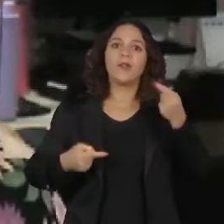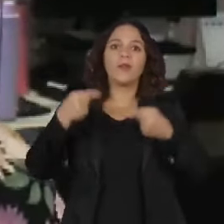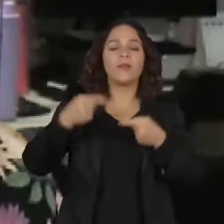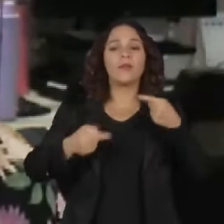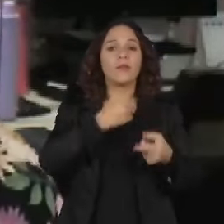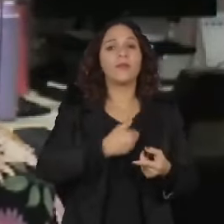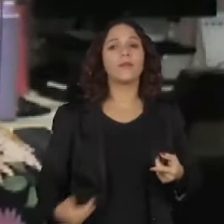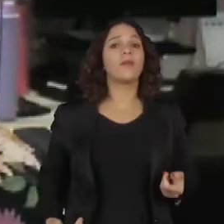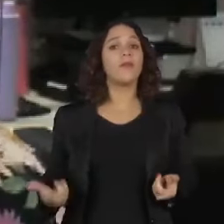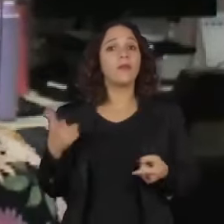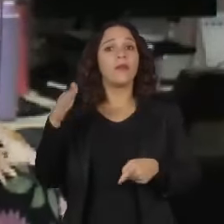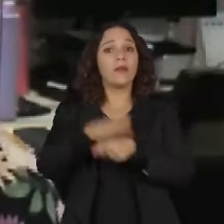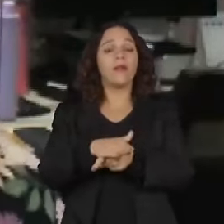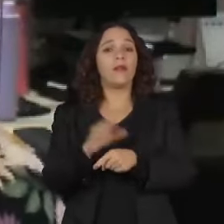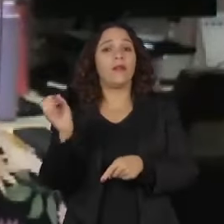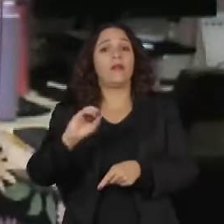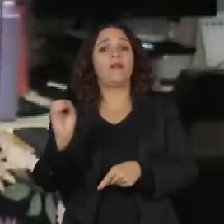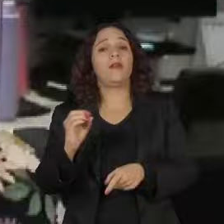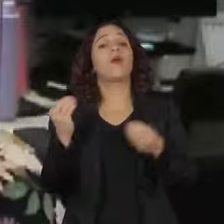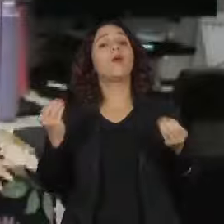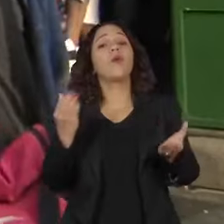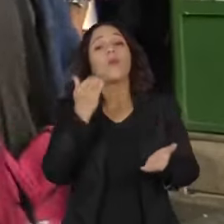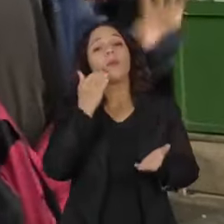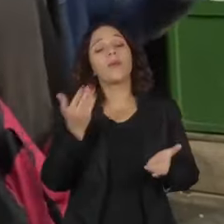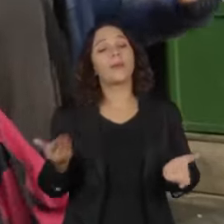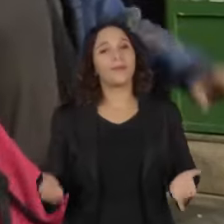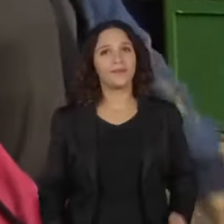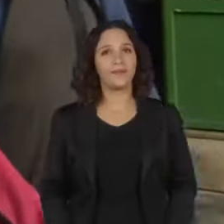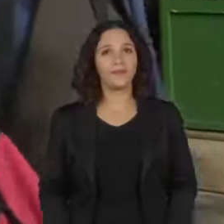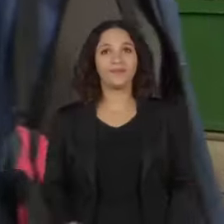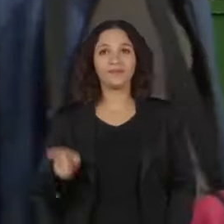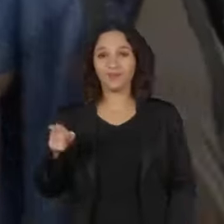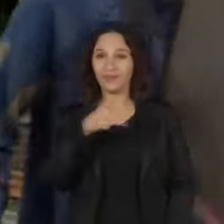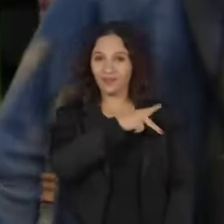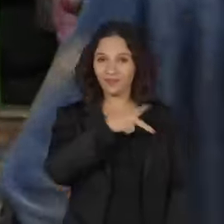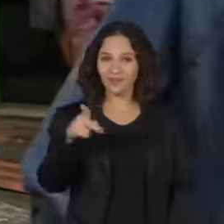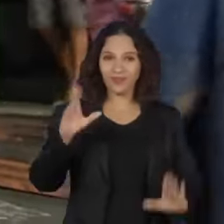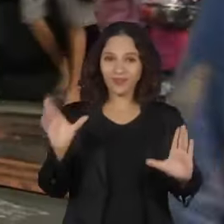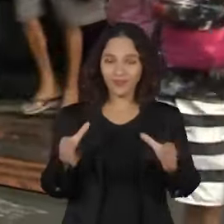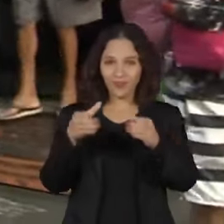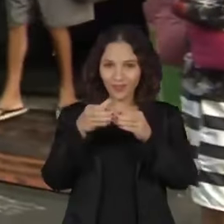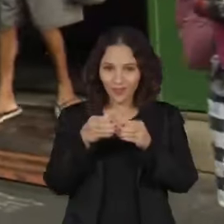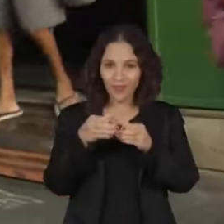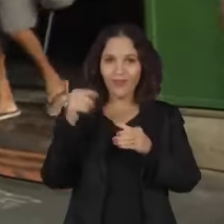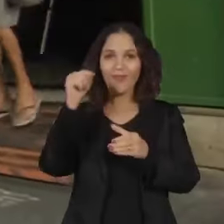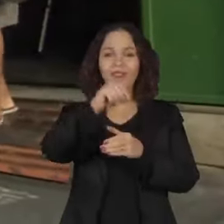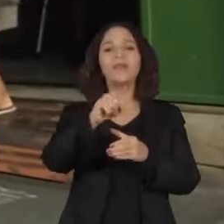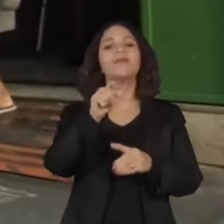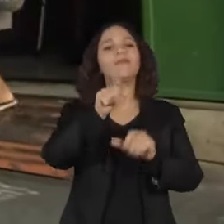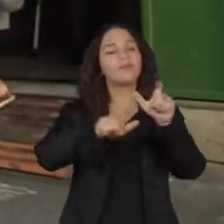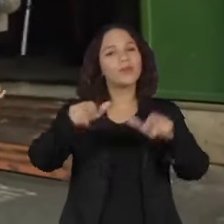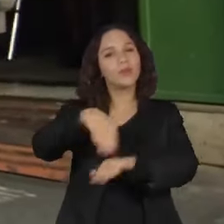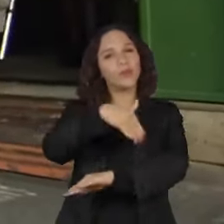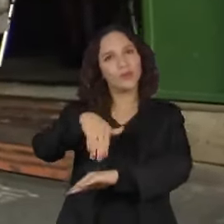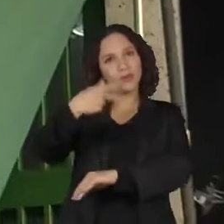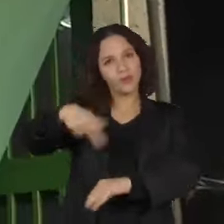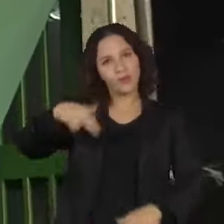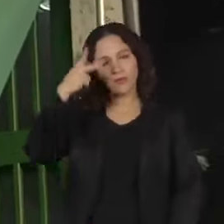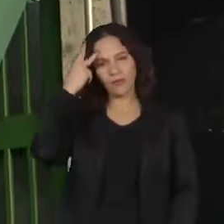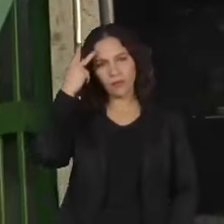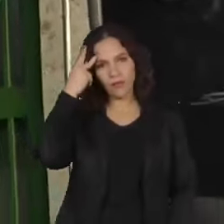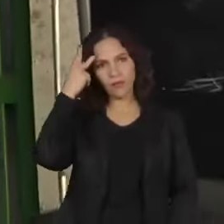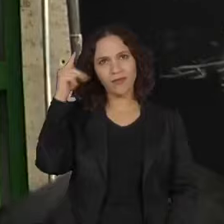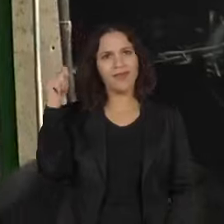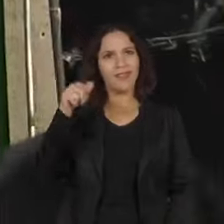as tirariam da rua para se alimentar para o presidente do movimento Estadual da população em situação de rua de São Paulo